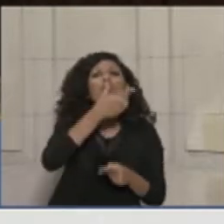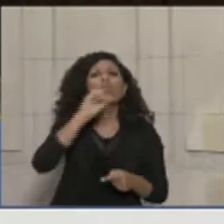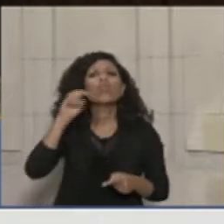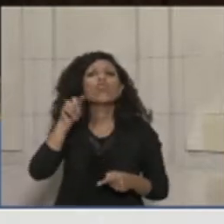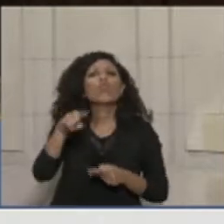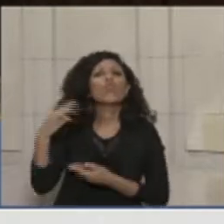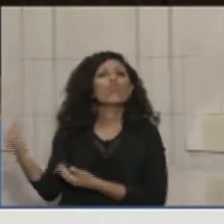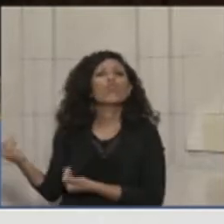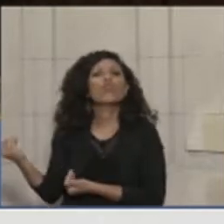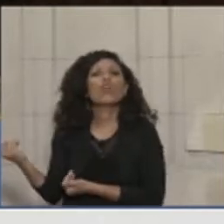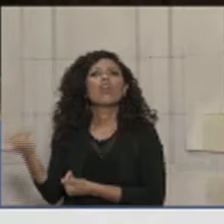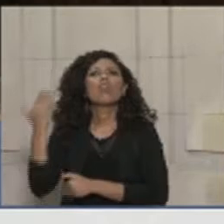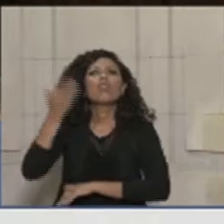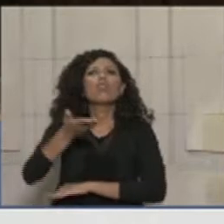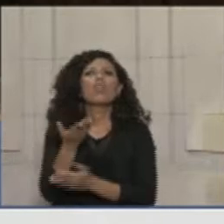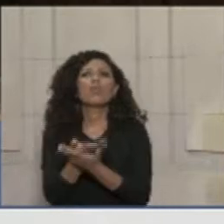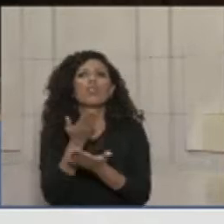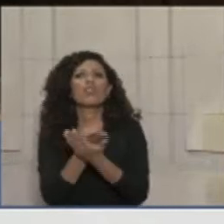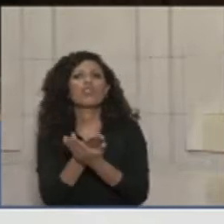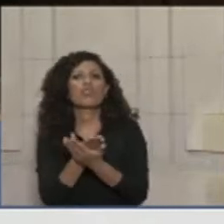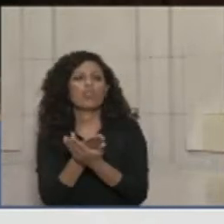ser alocados no Colégio Estadual